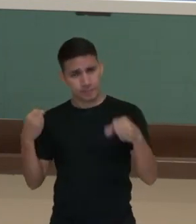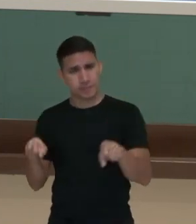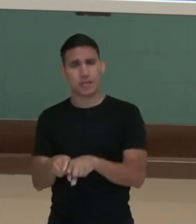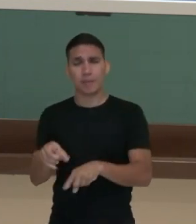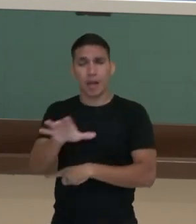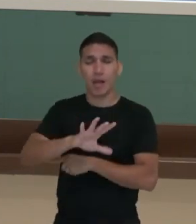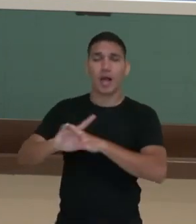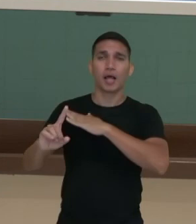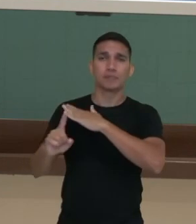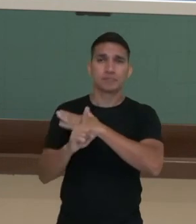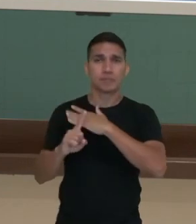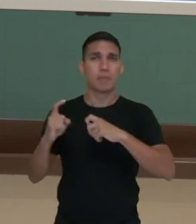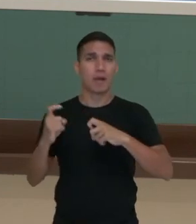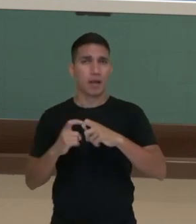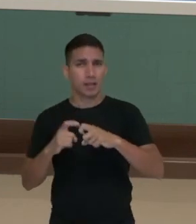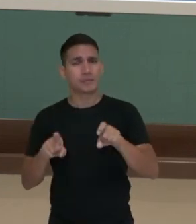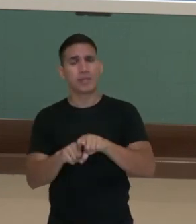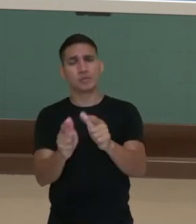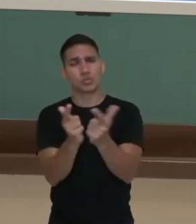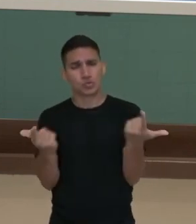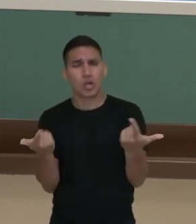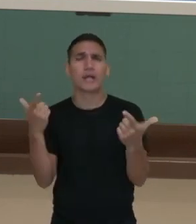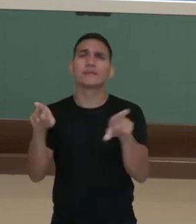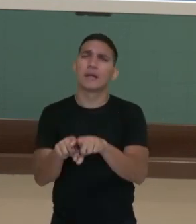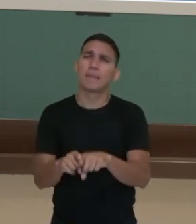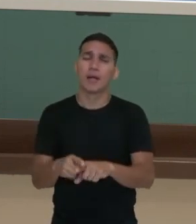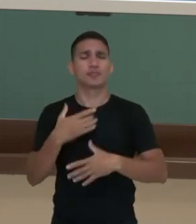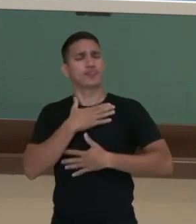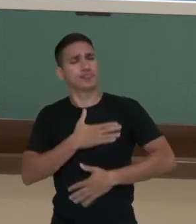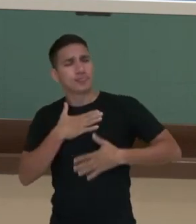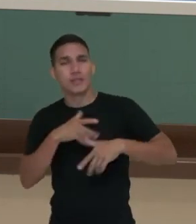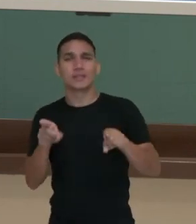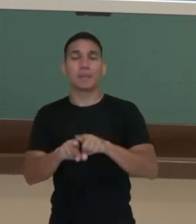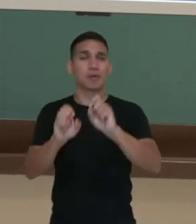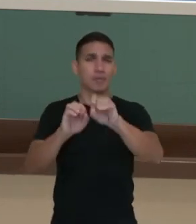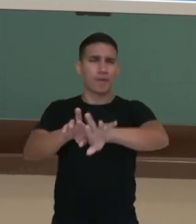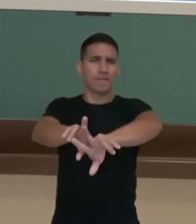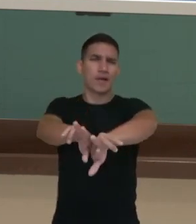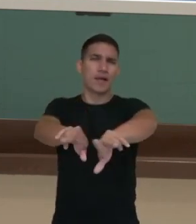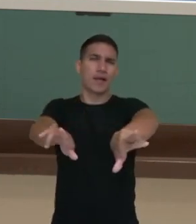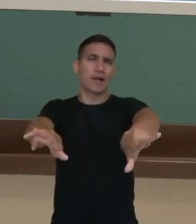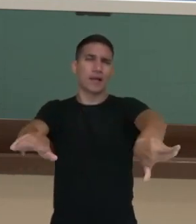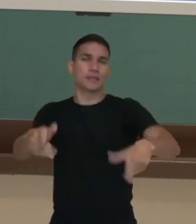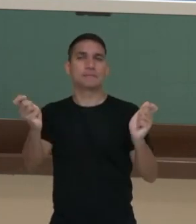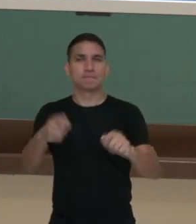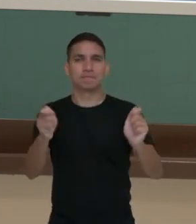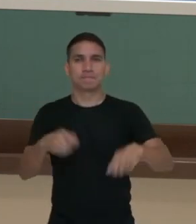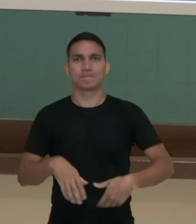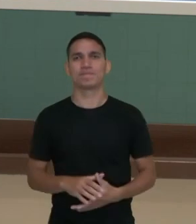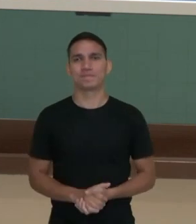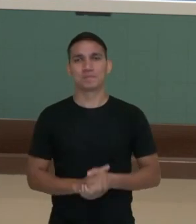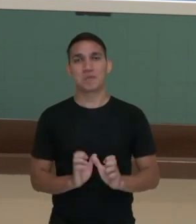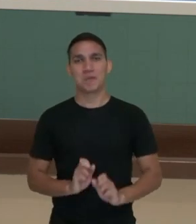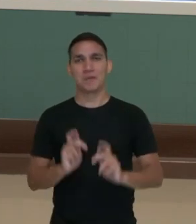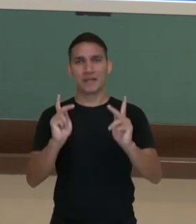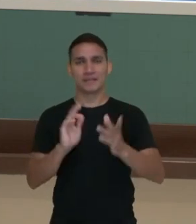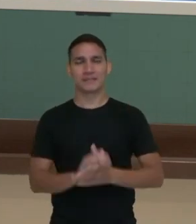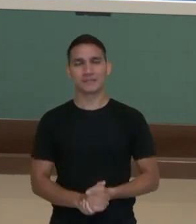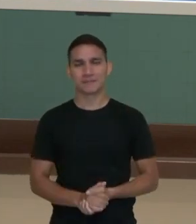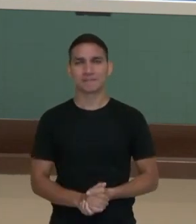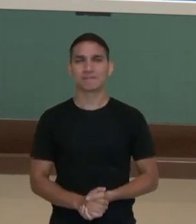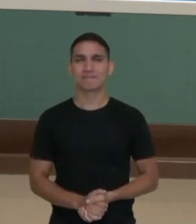médica, jornalismo, entretenimento, educação e muitos outros ainda, certo?